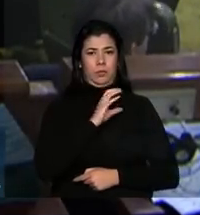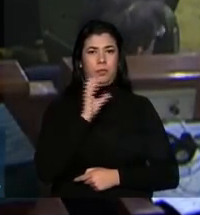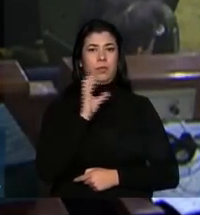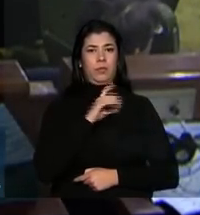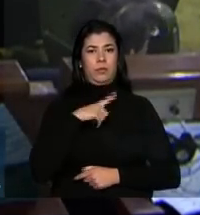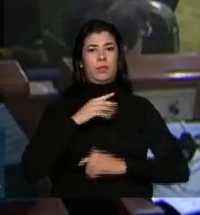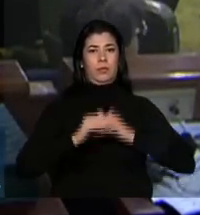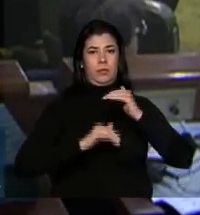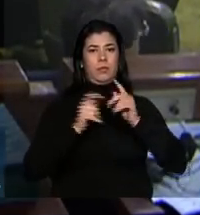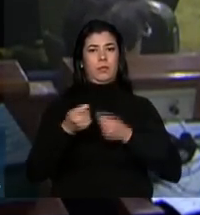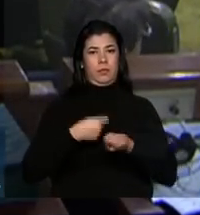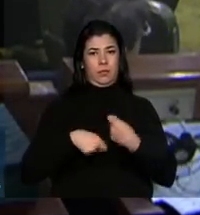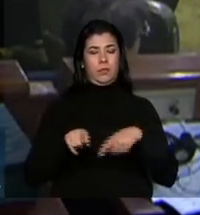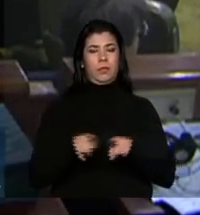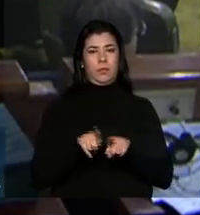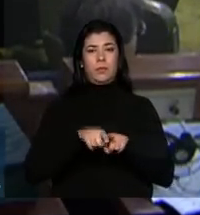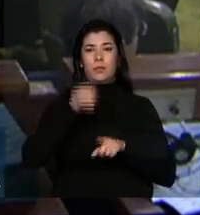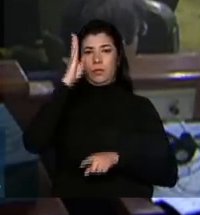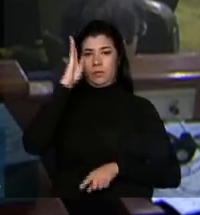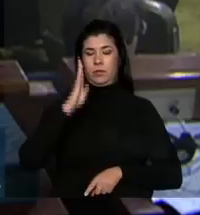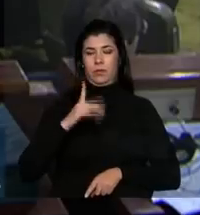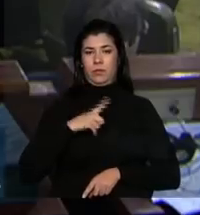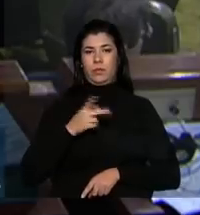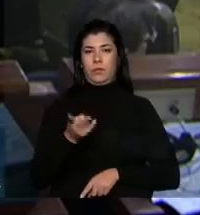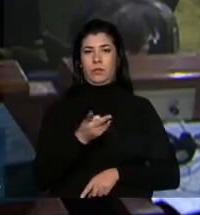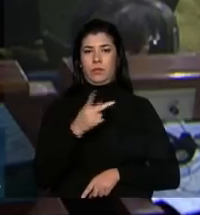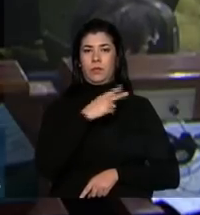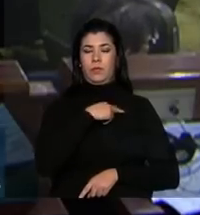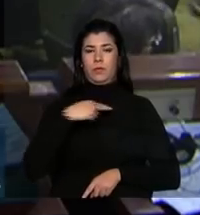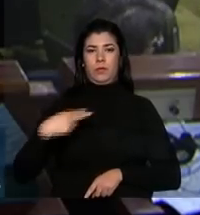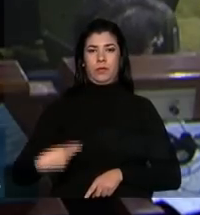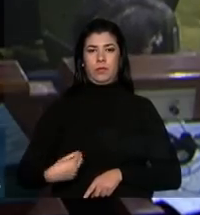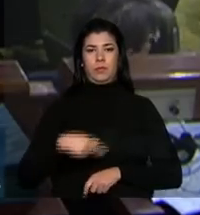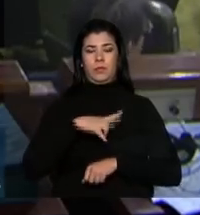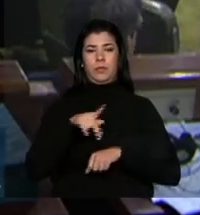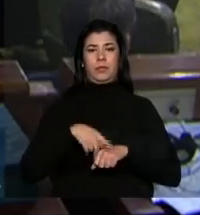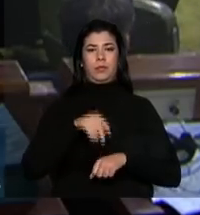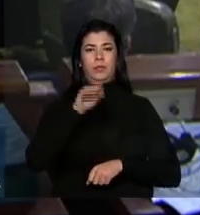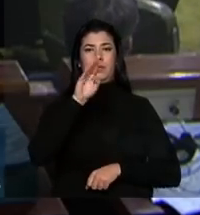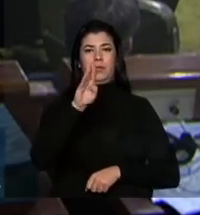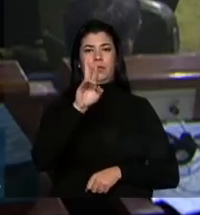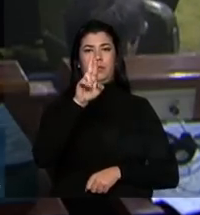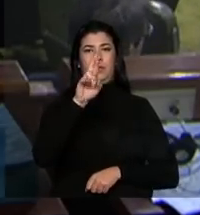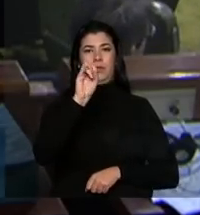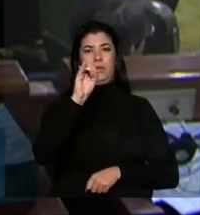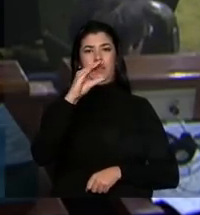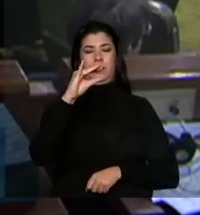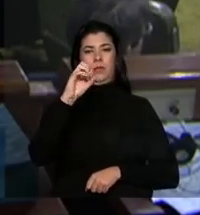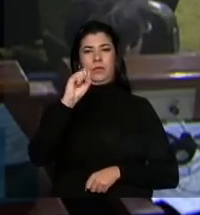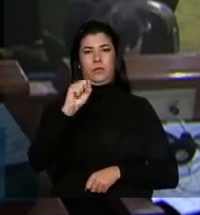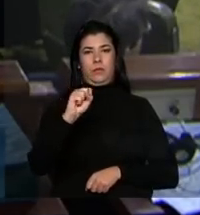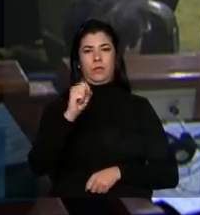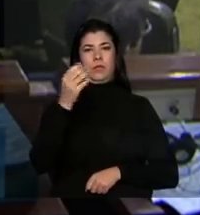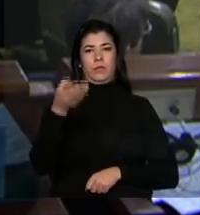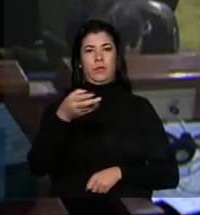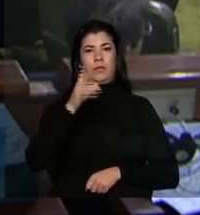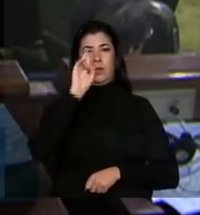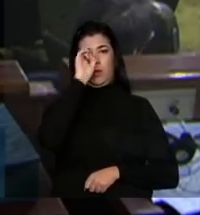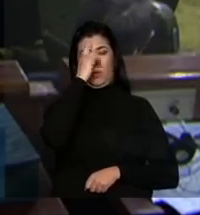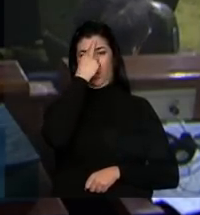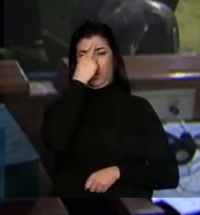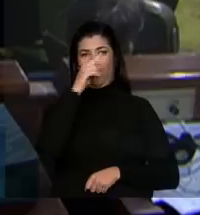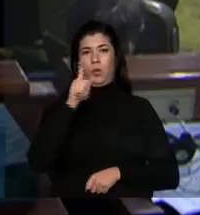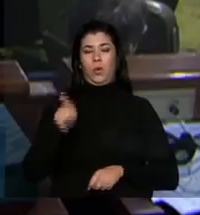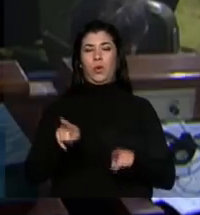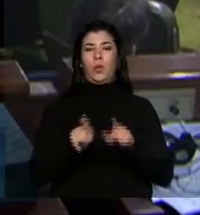da economia. Brasil e China fazem parte do BRICS, que reúne em cúpula na Rússia em julho, mas esse não deverá